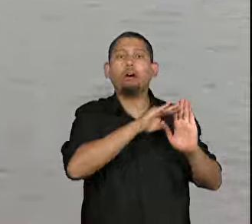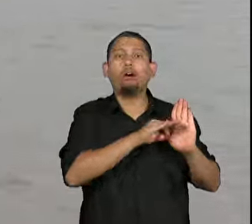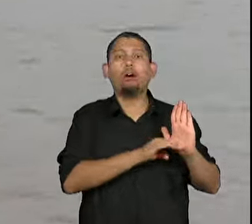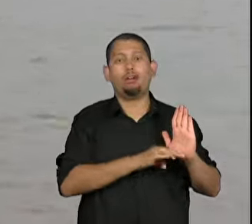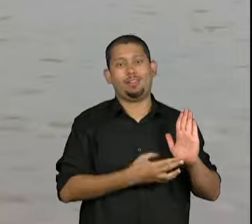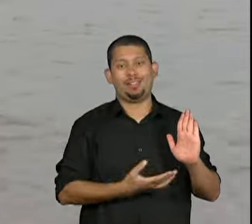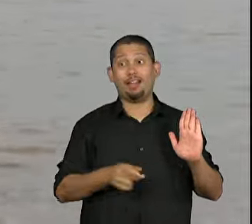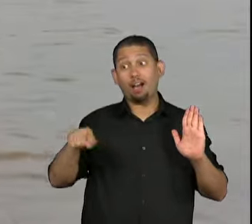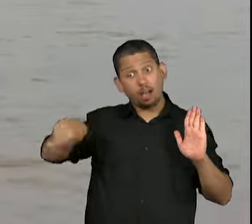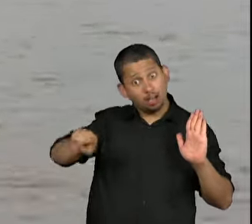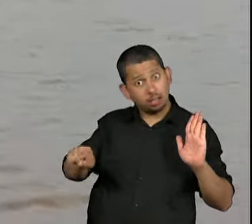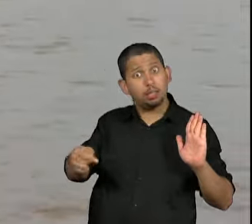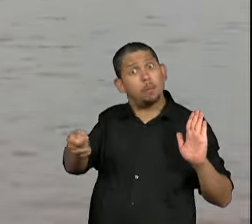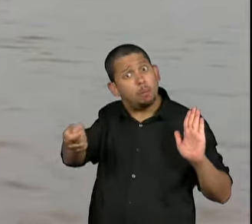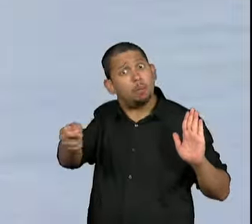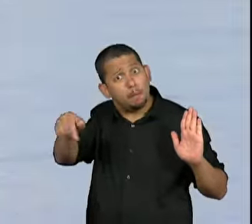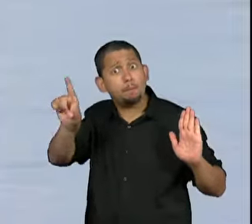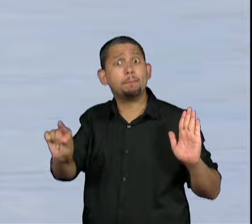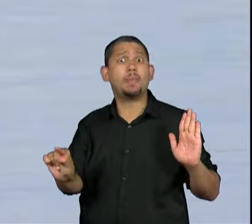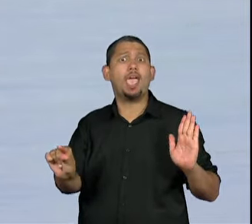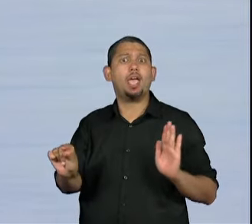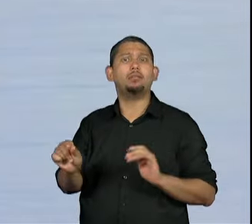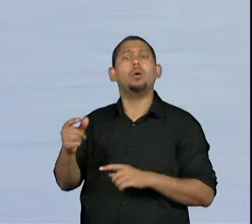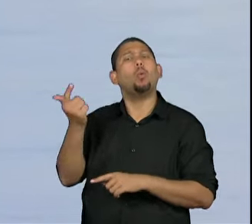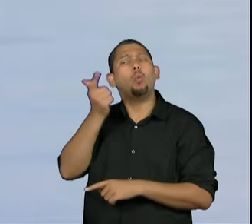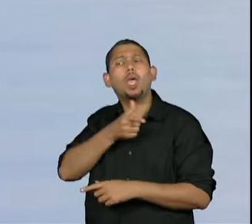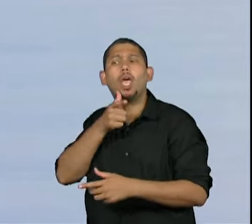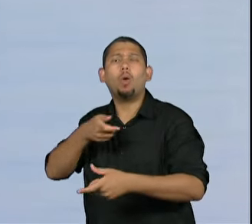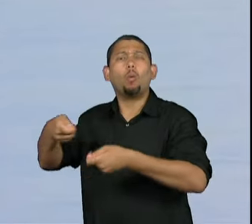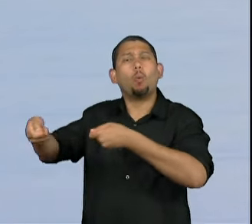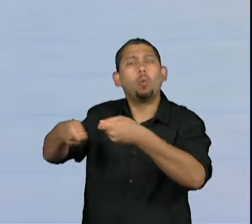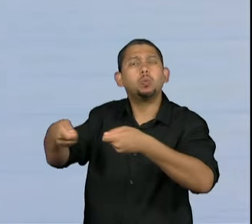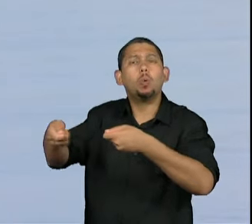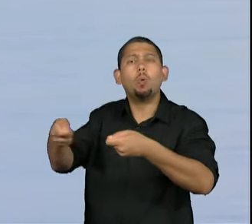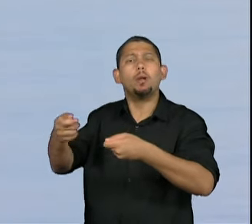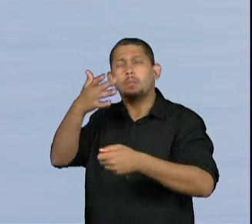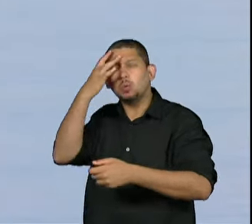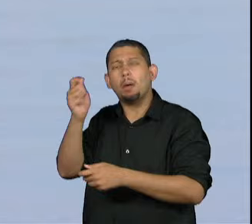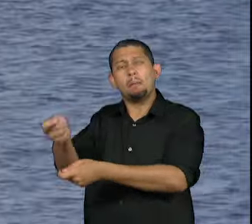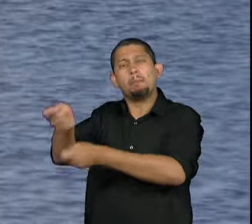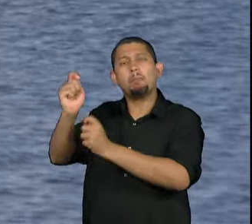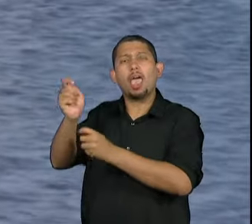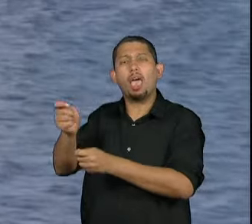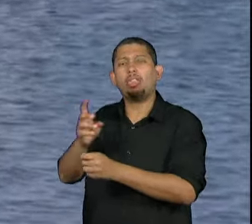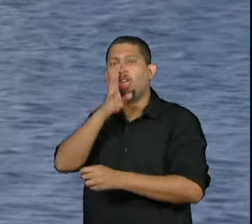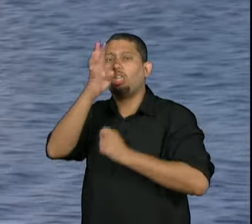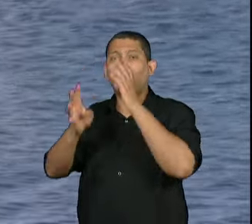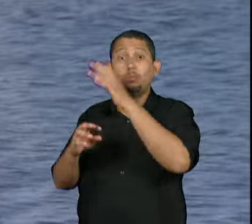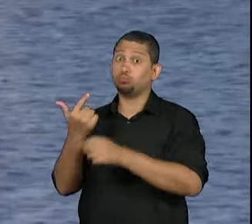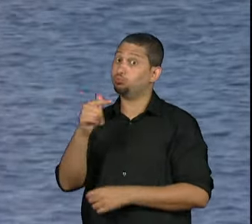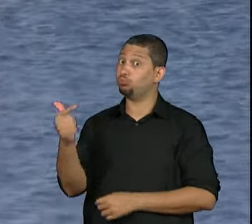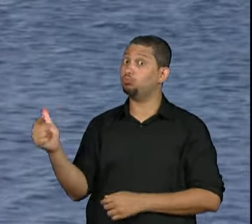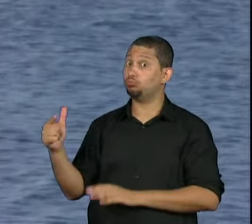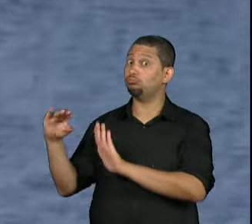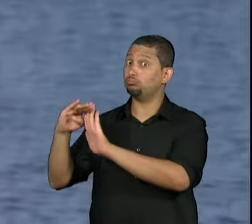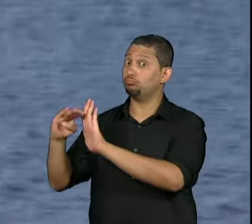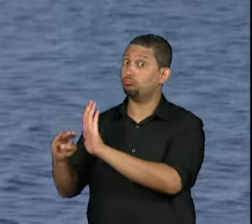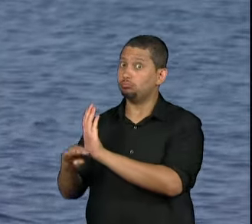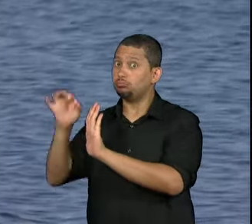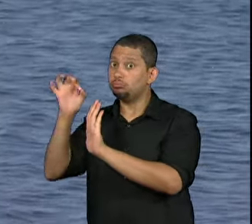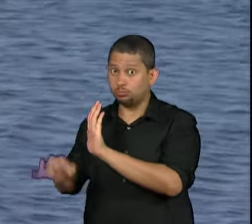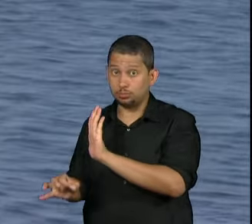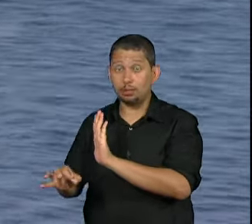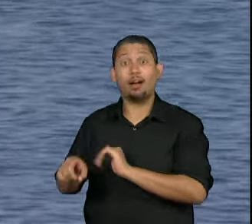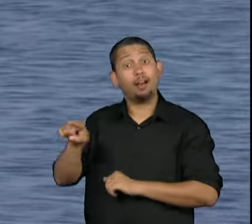de Piagaçu-Purus, que conta com manejo e controle da atividade pesqueira e apresentou de 8 a 9 vezes